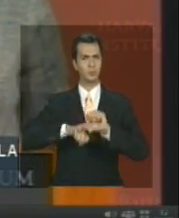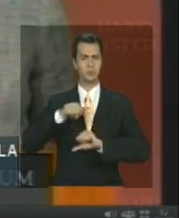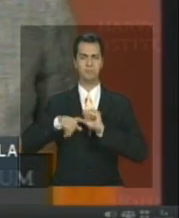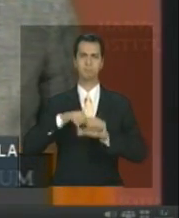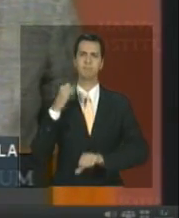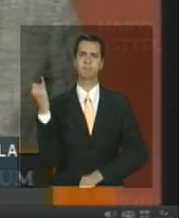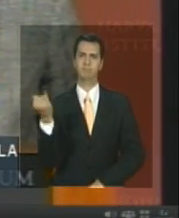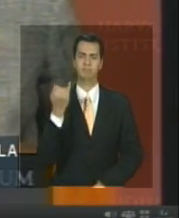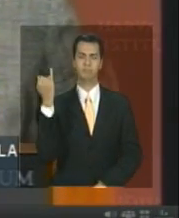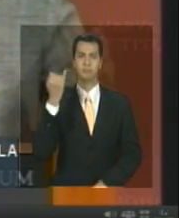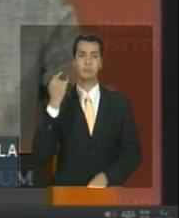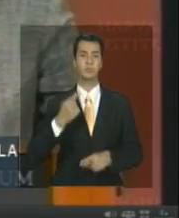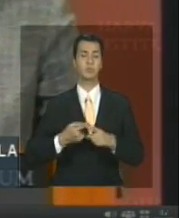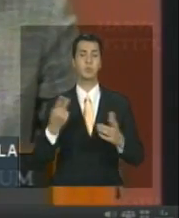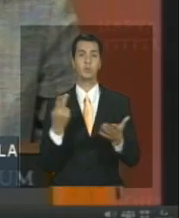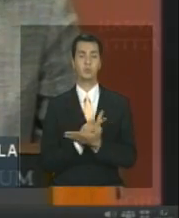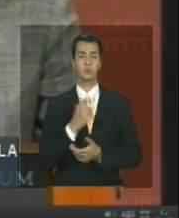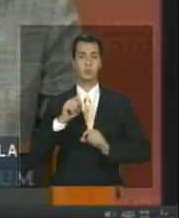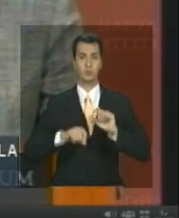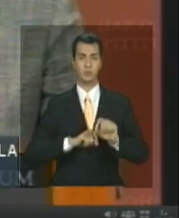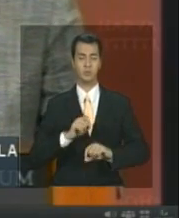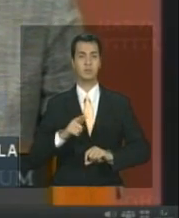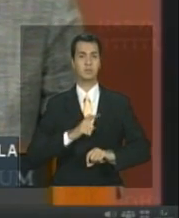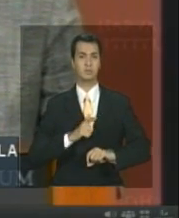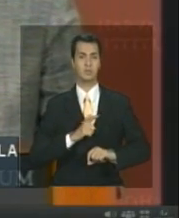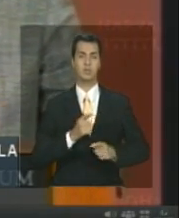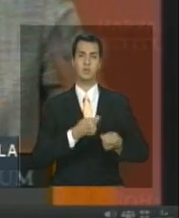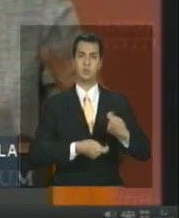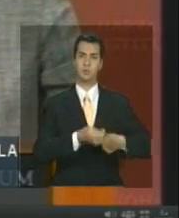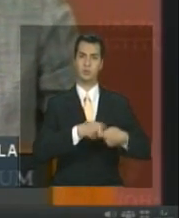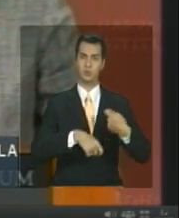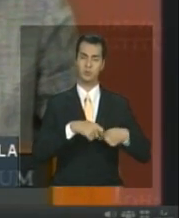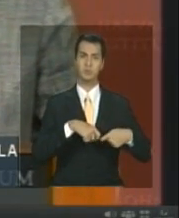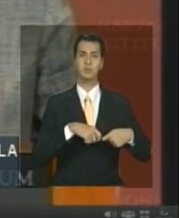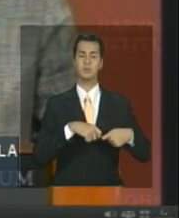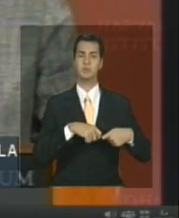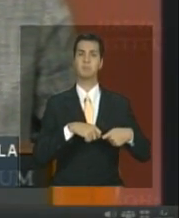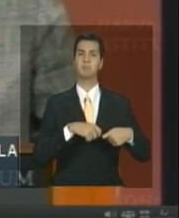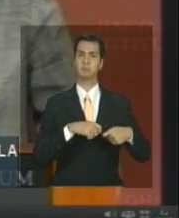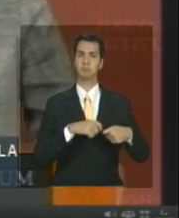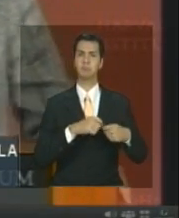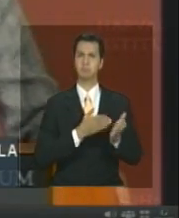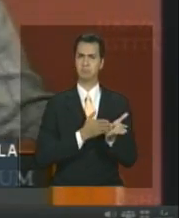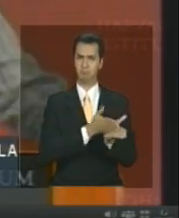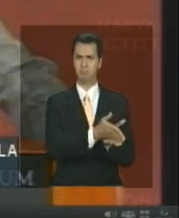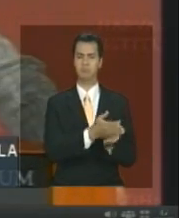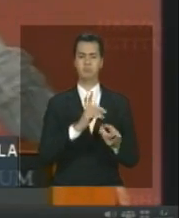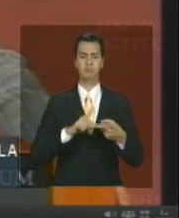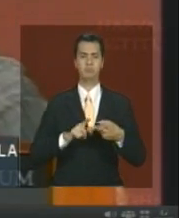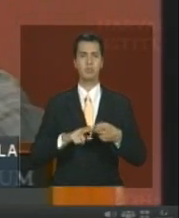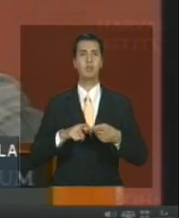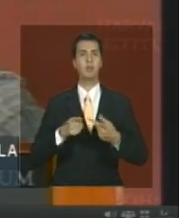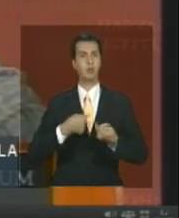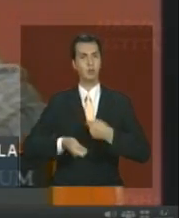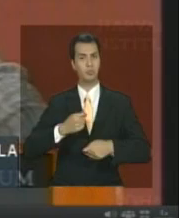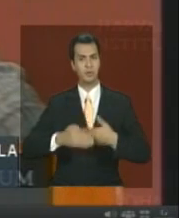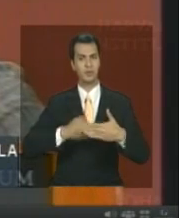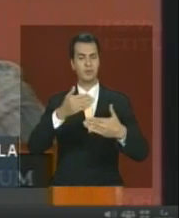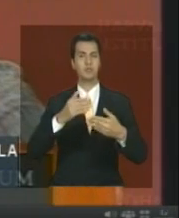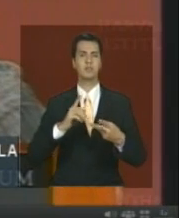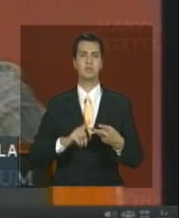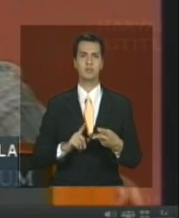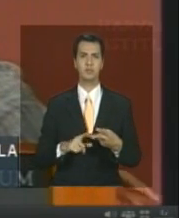levaram à estabilidade econômica, ao crescimento, a inclusão social